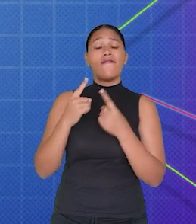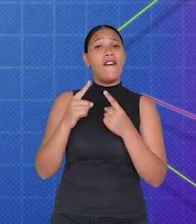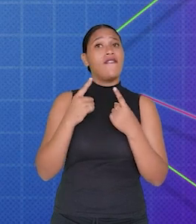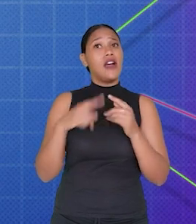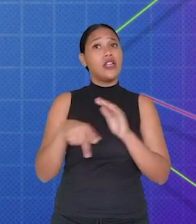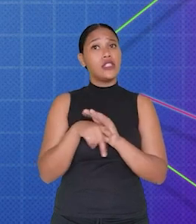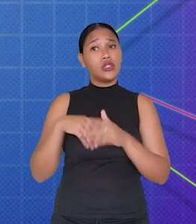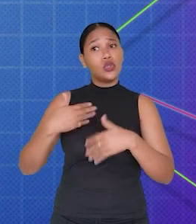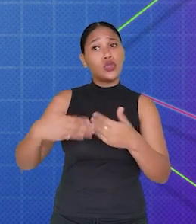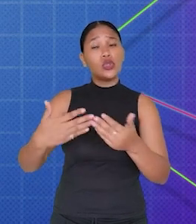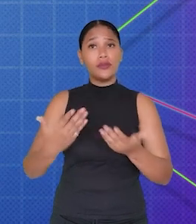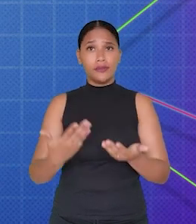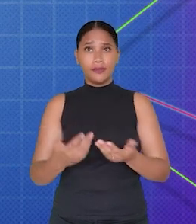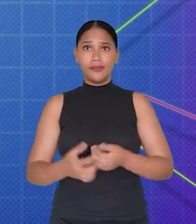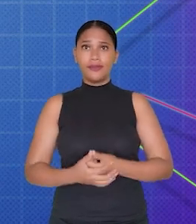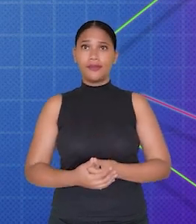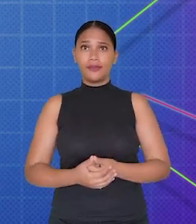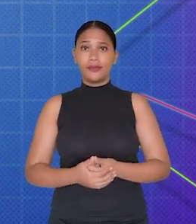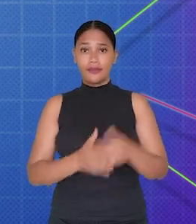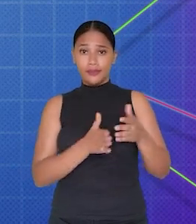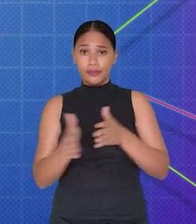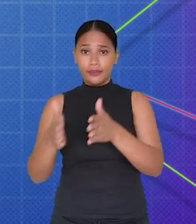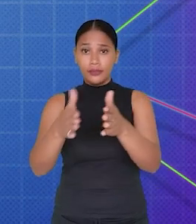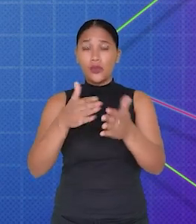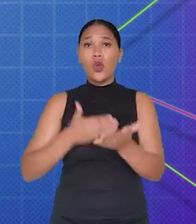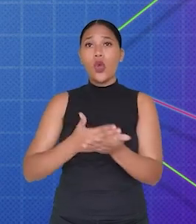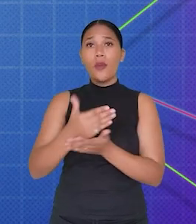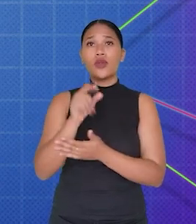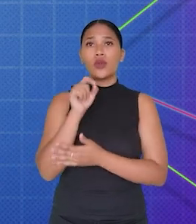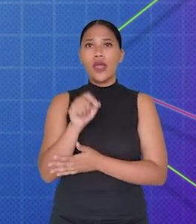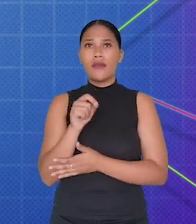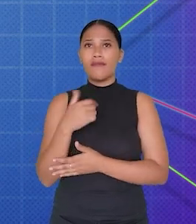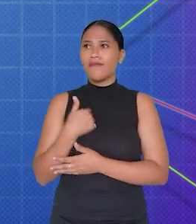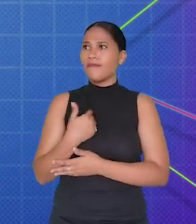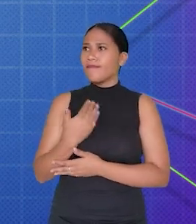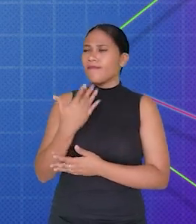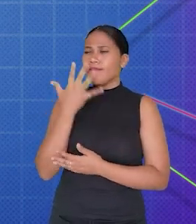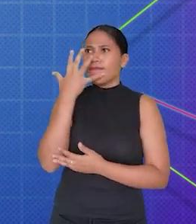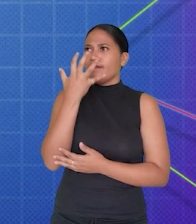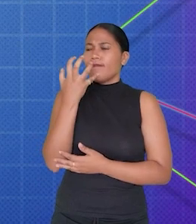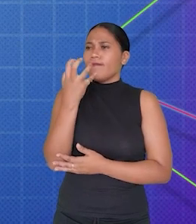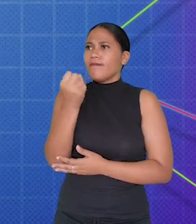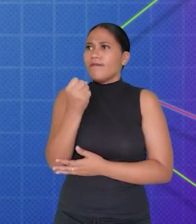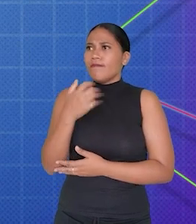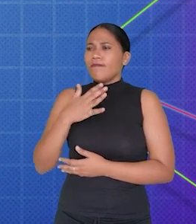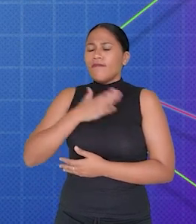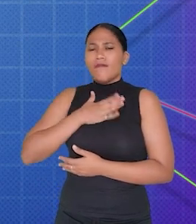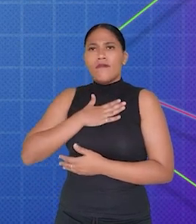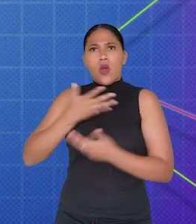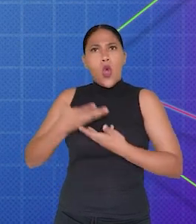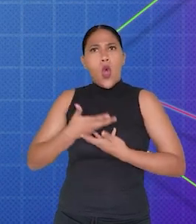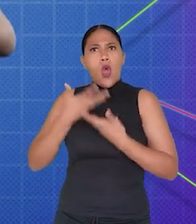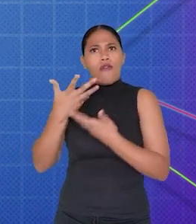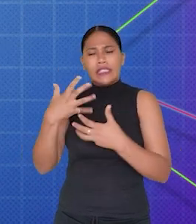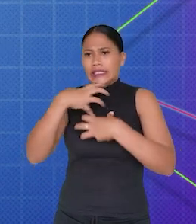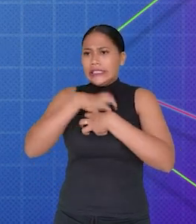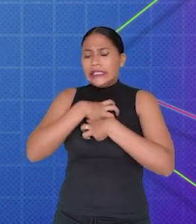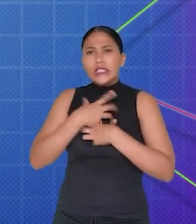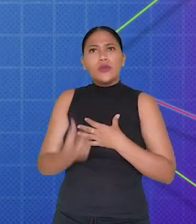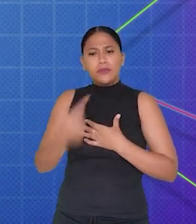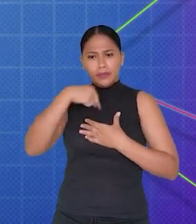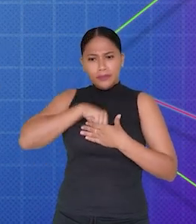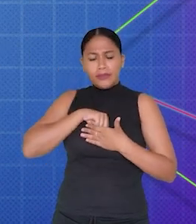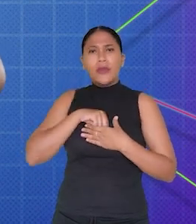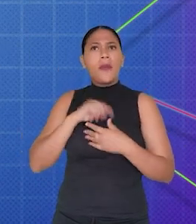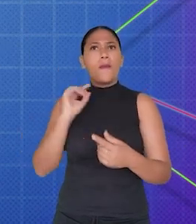ao longo de suas jornadas épicas. A jornada começa com um chamado para a aventura, onde o herói é convidado a embarcar em uma